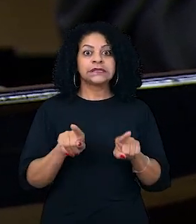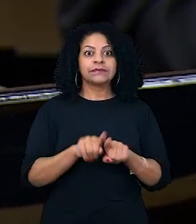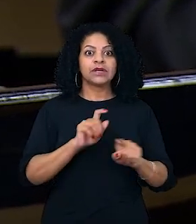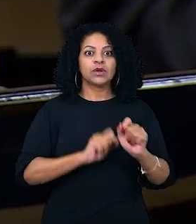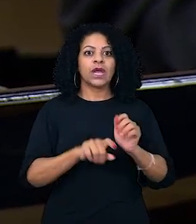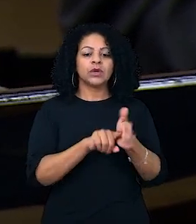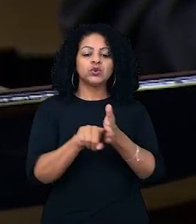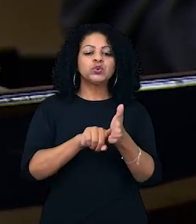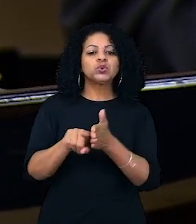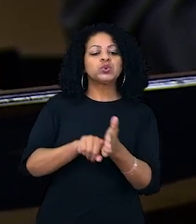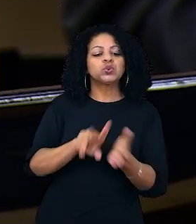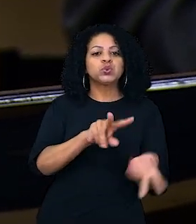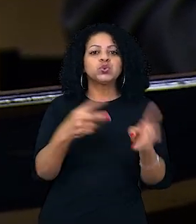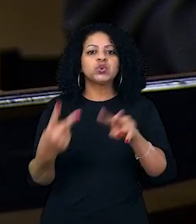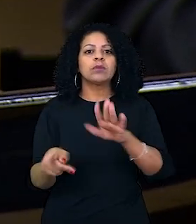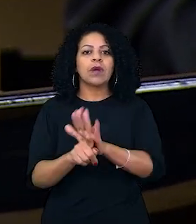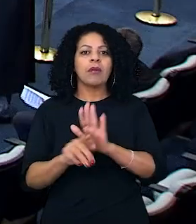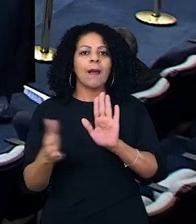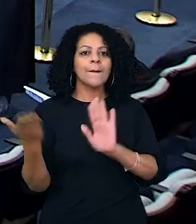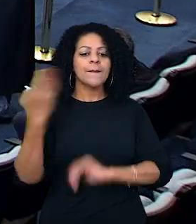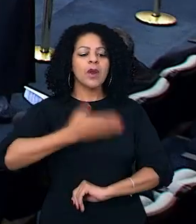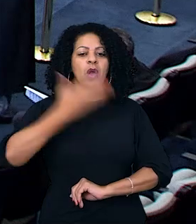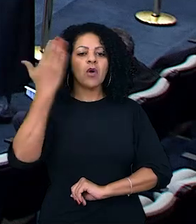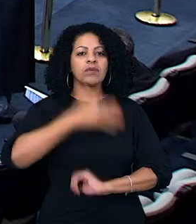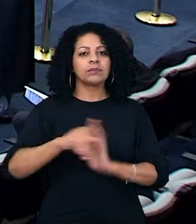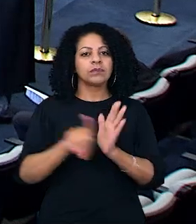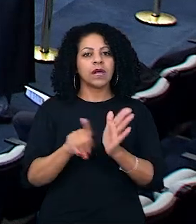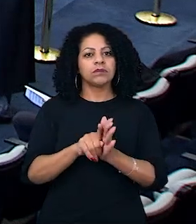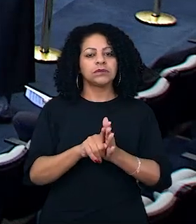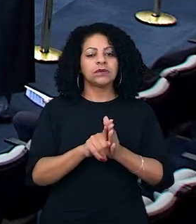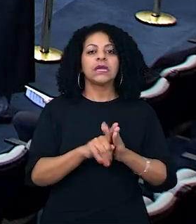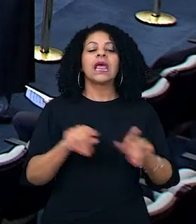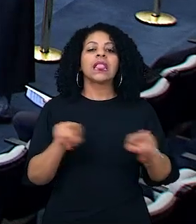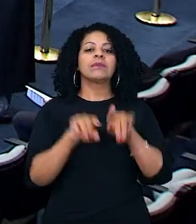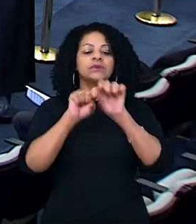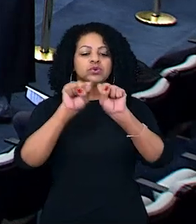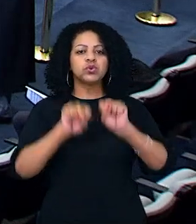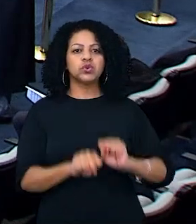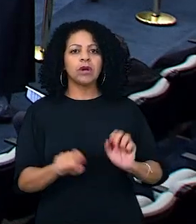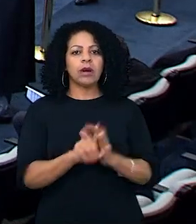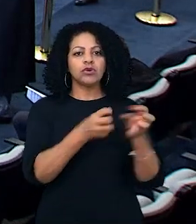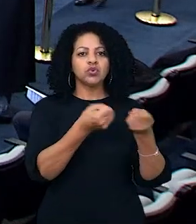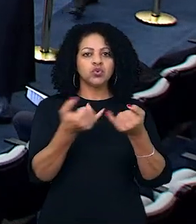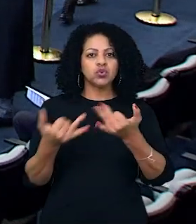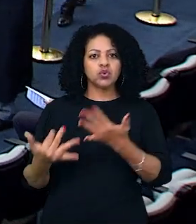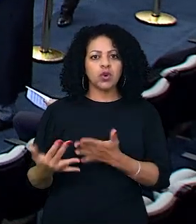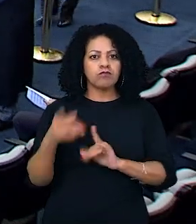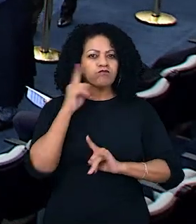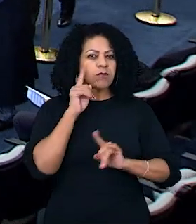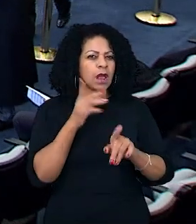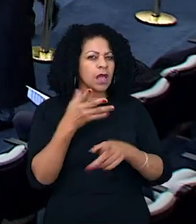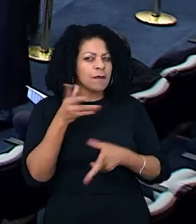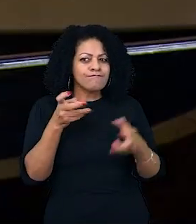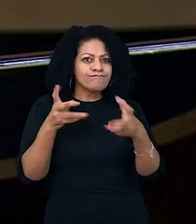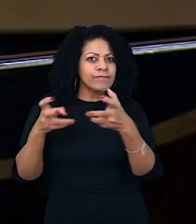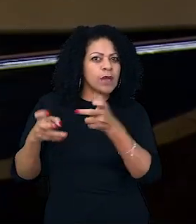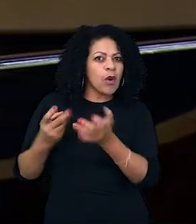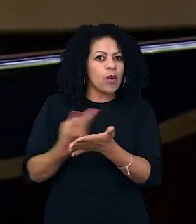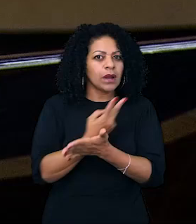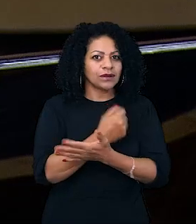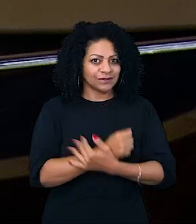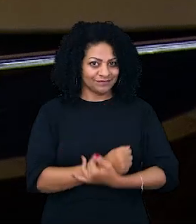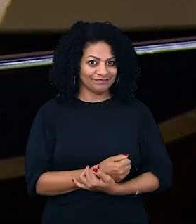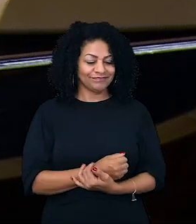controvérsia demandaria análise de provas e de depoimentos de testemunhas, o que não ocorreu no caso. O